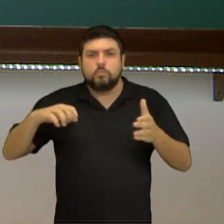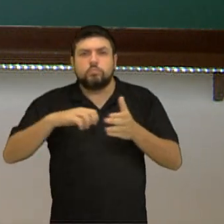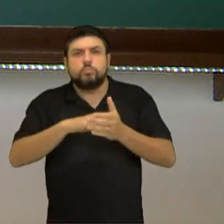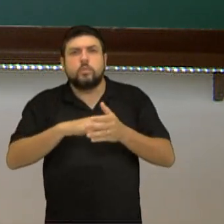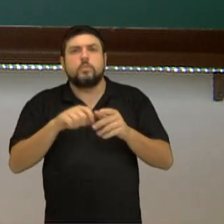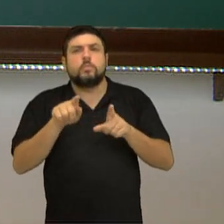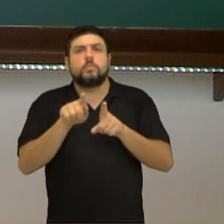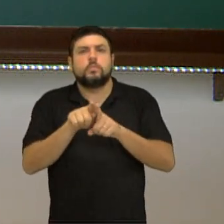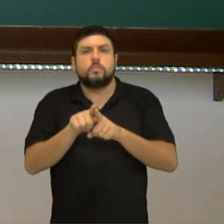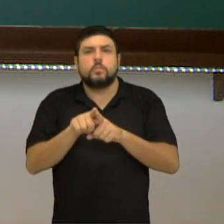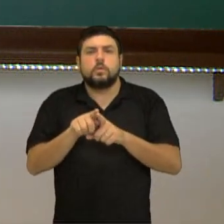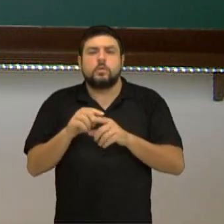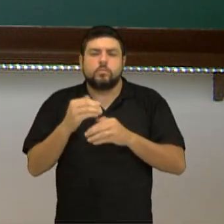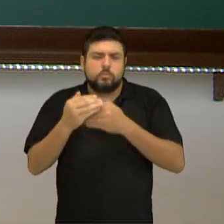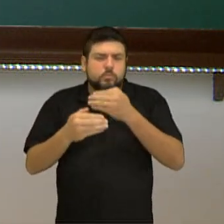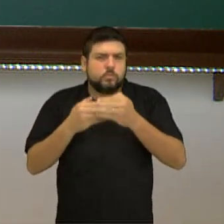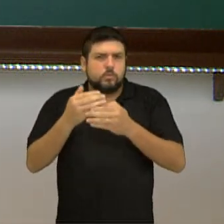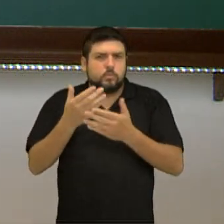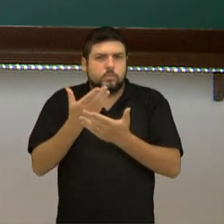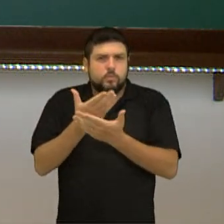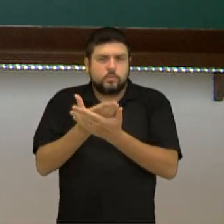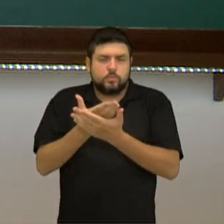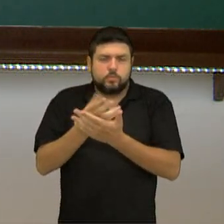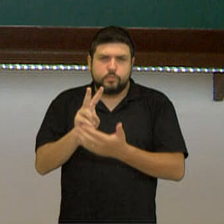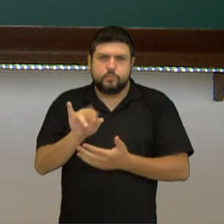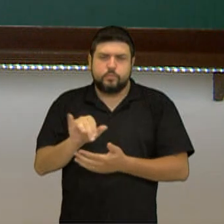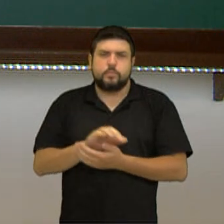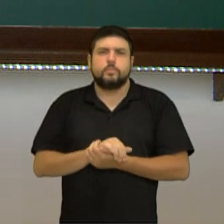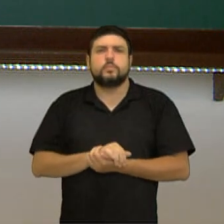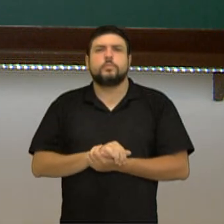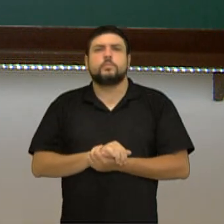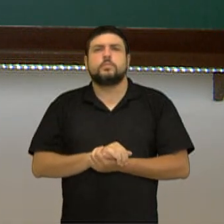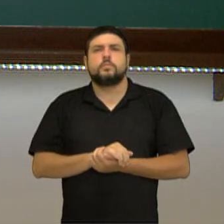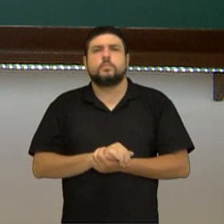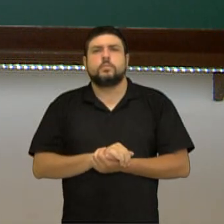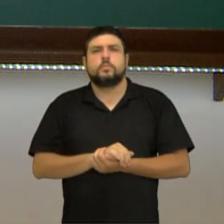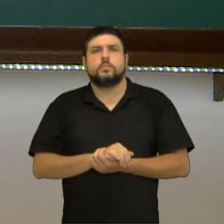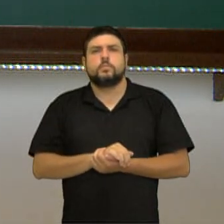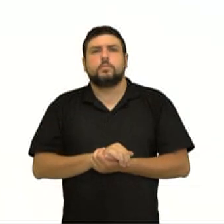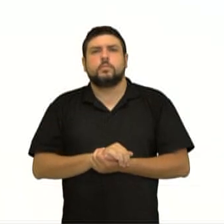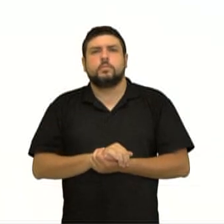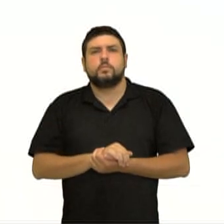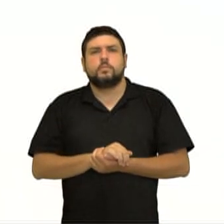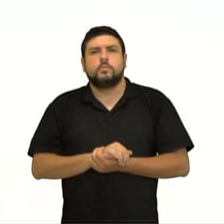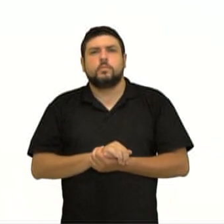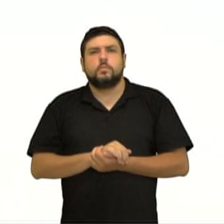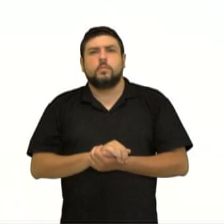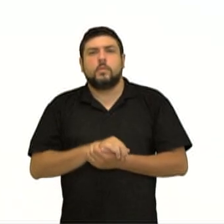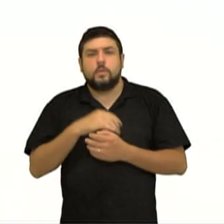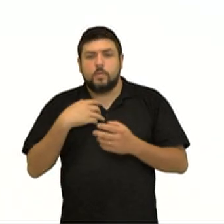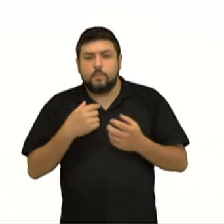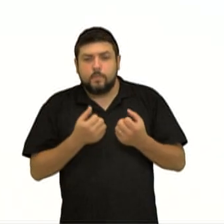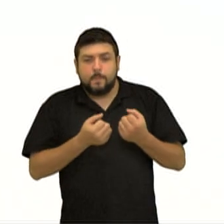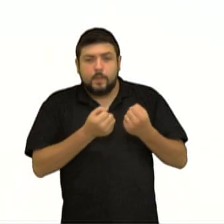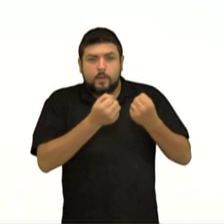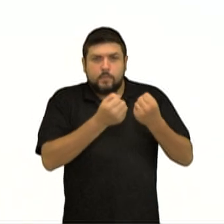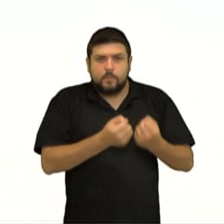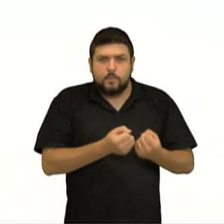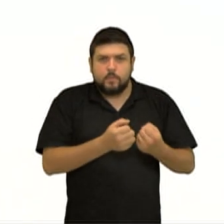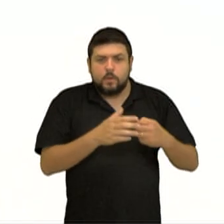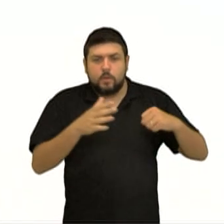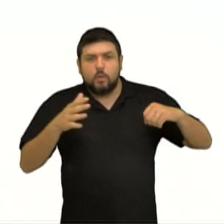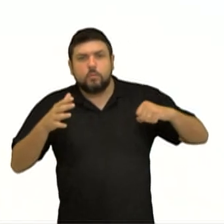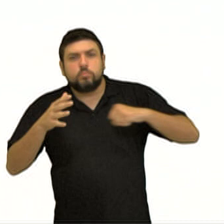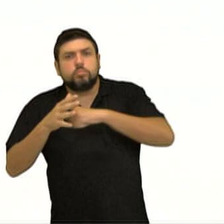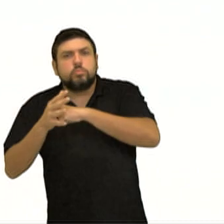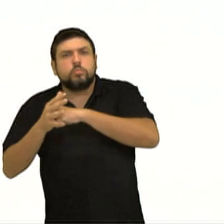que poderá ser estudado um pouquinho mais para frente aí. A relação entre a massa do veículo e o impacto? Sim. Por